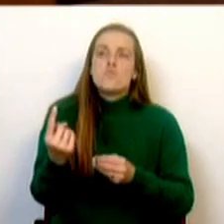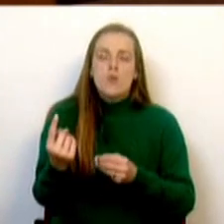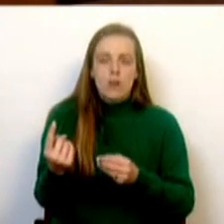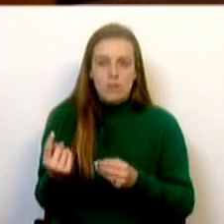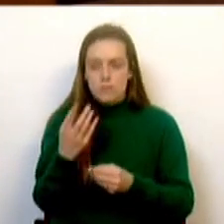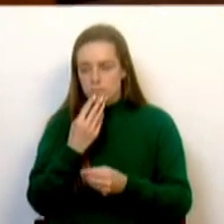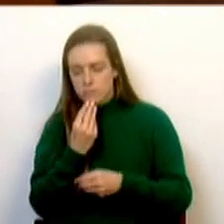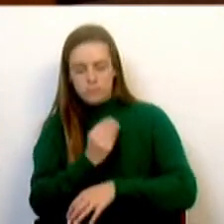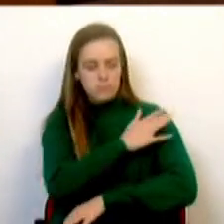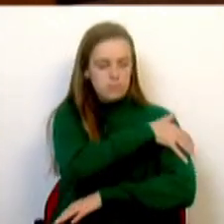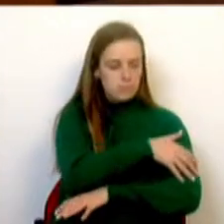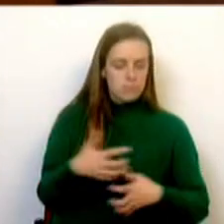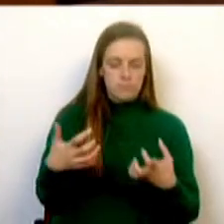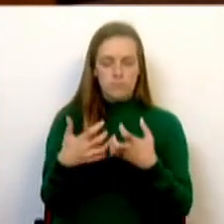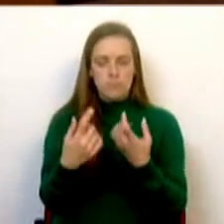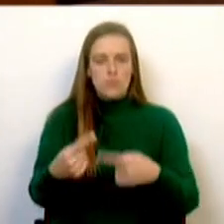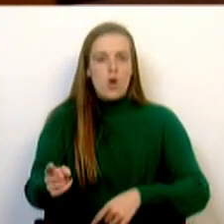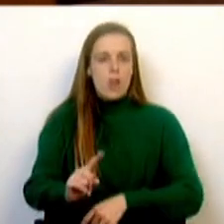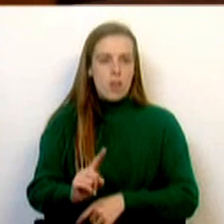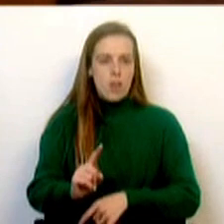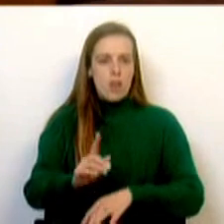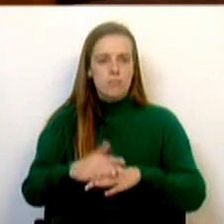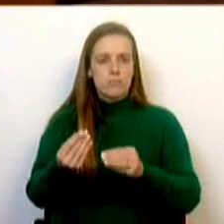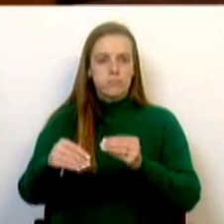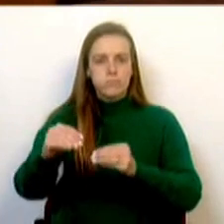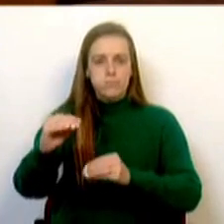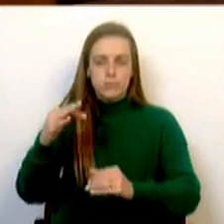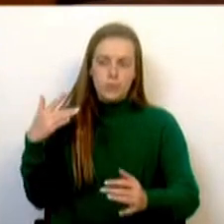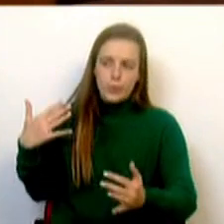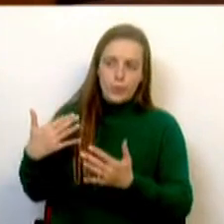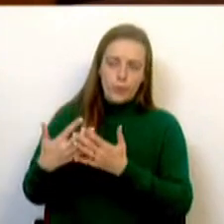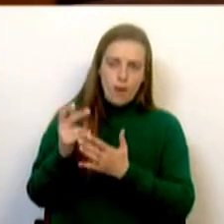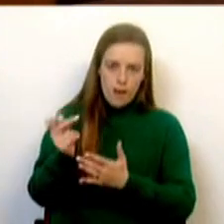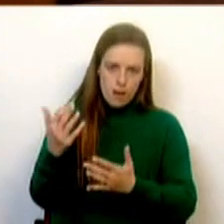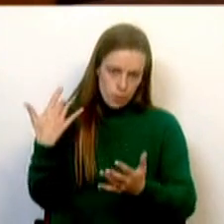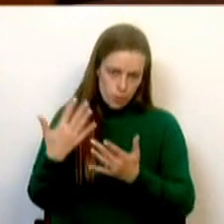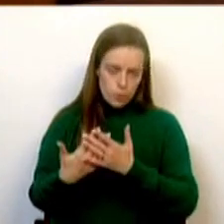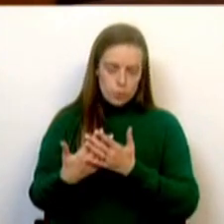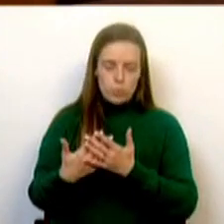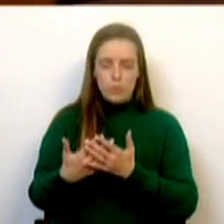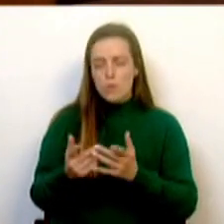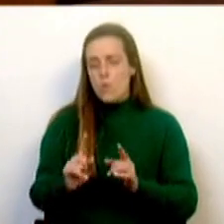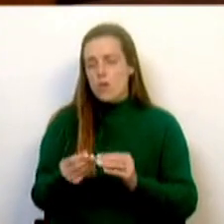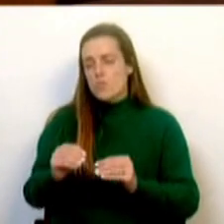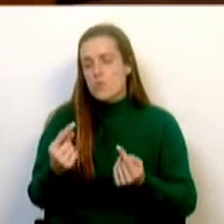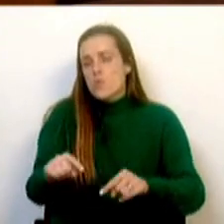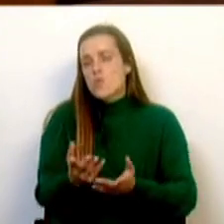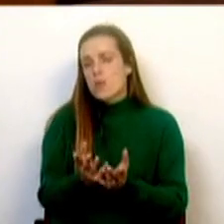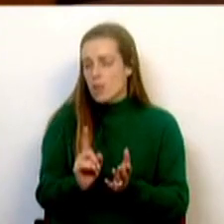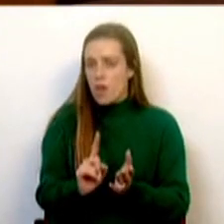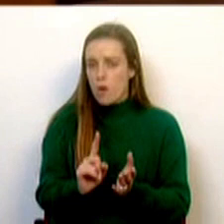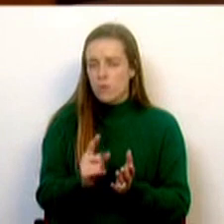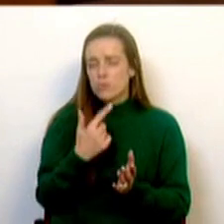Israel e Palestina, a somar aos muitos que ocorreram ao longo das décadas. Foram tantos